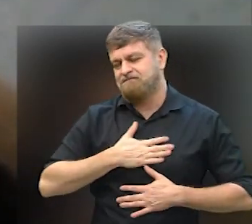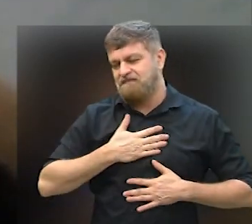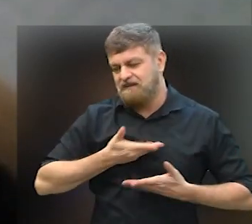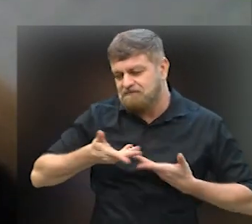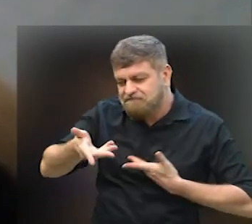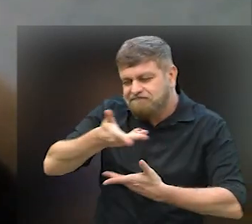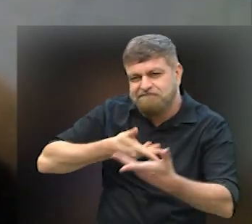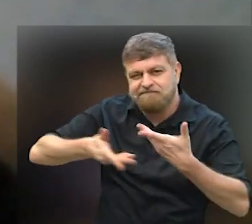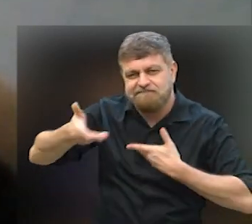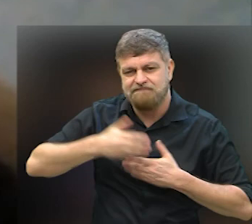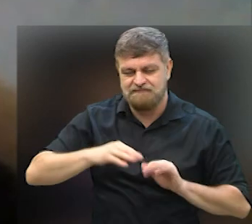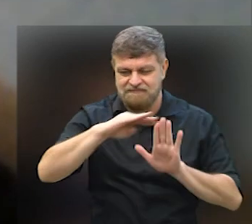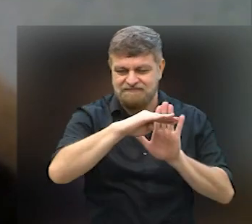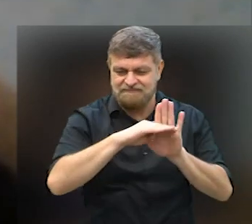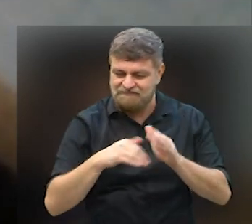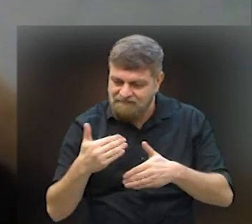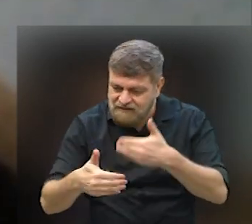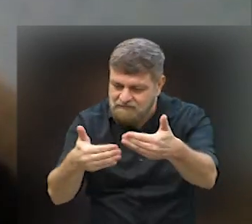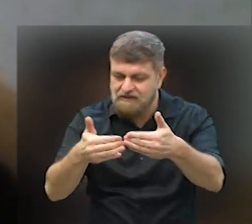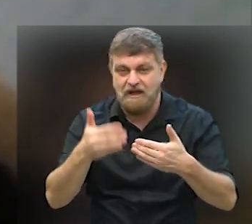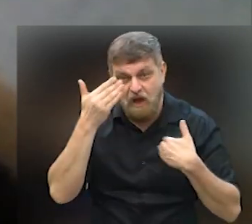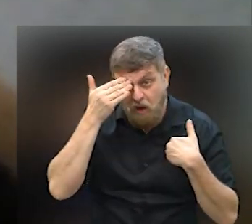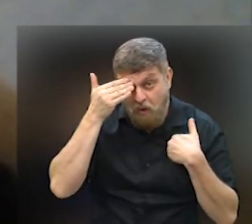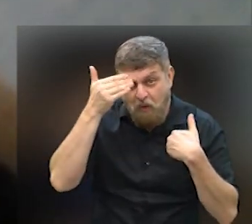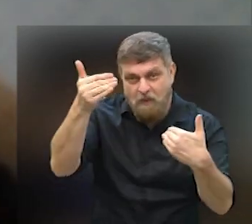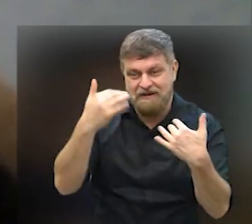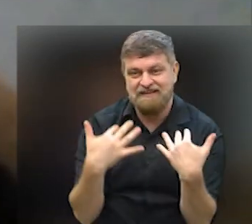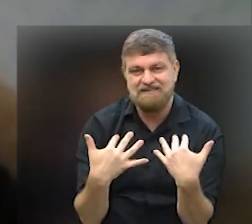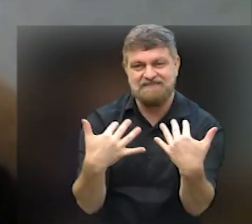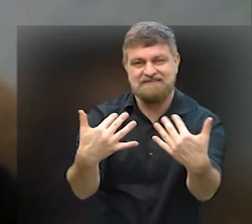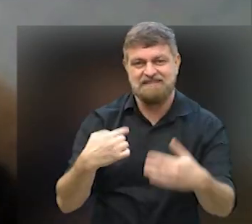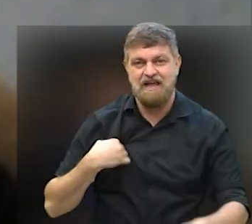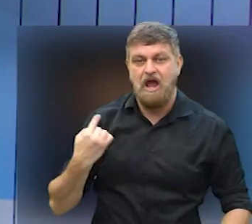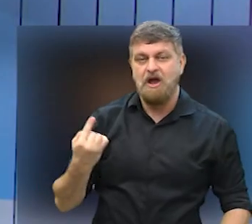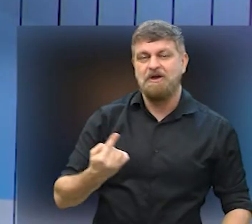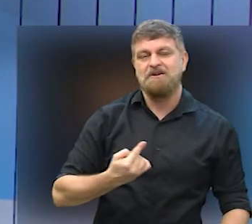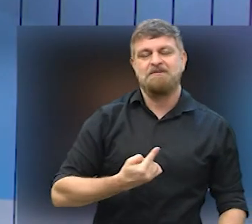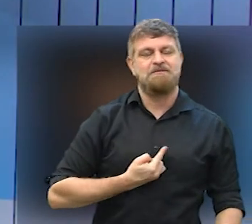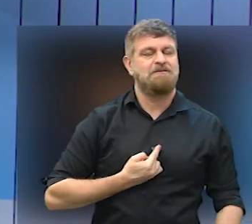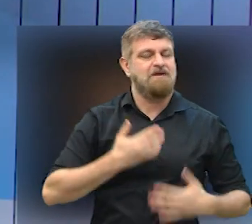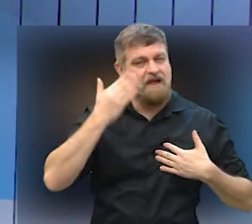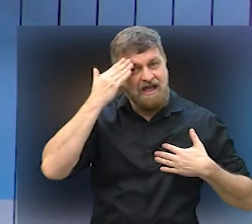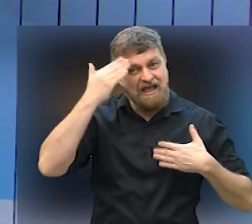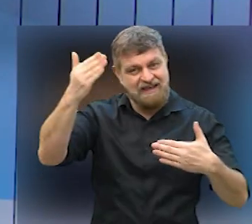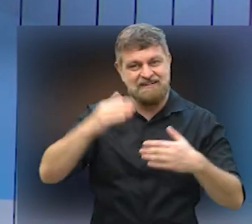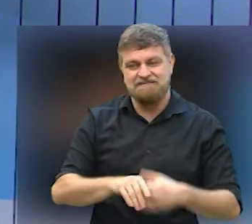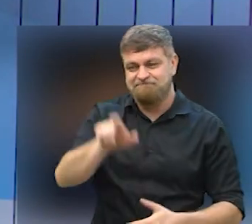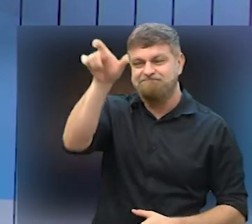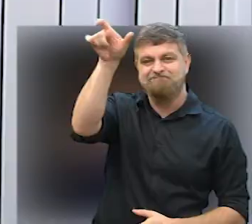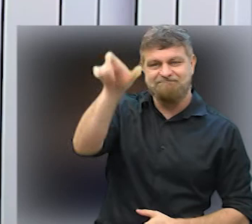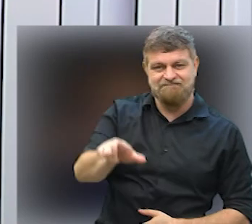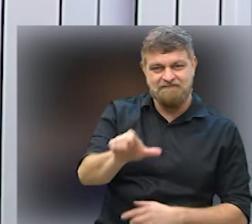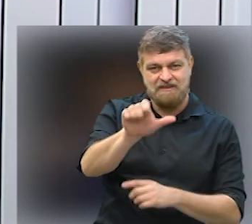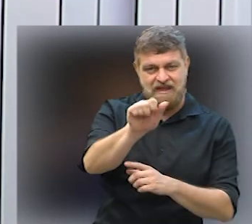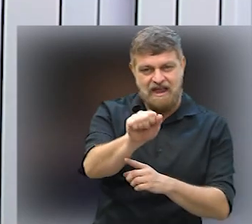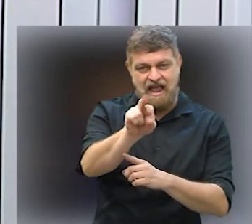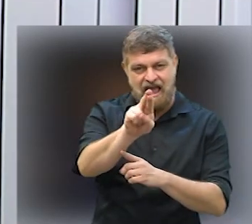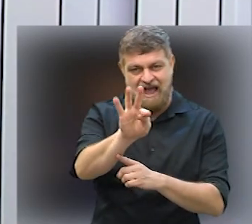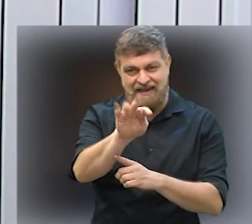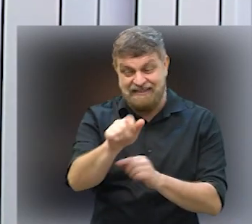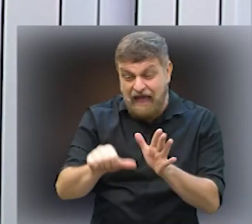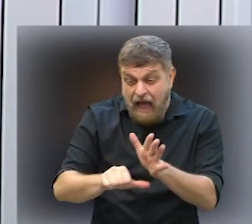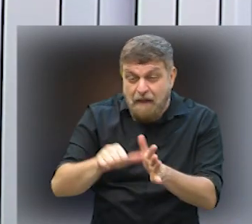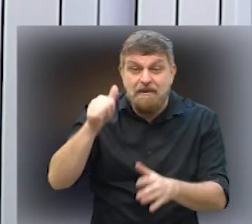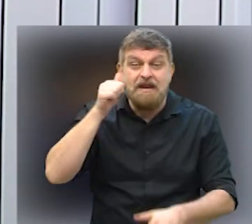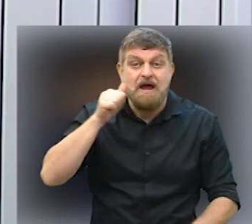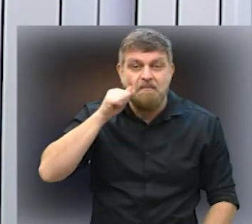prazer compartilhar os próximos passos. Muito obrigada a vocês. Nós é que agradecemos, então, a Aretha Duarte, a primeira